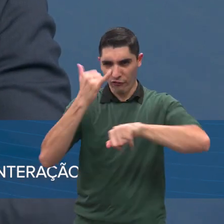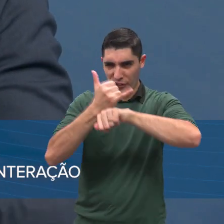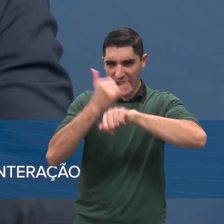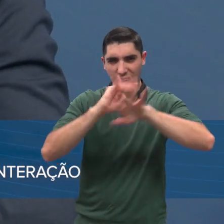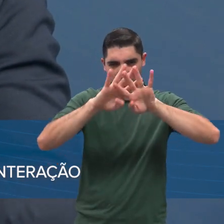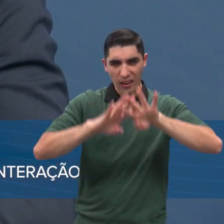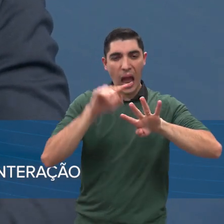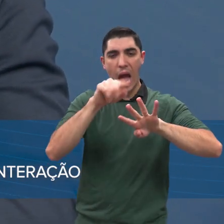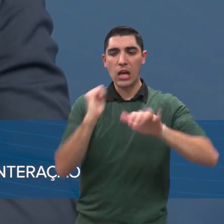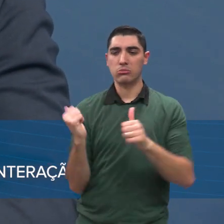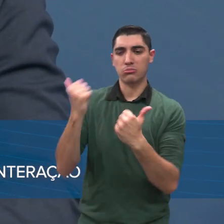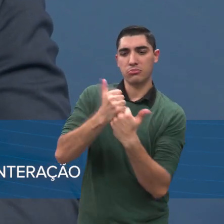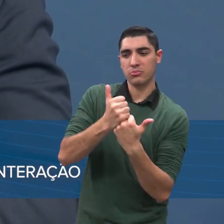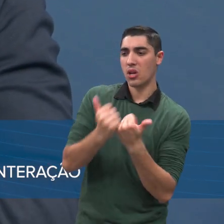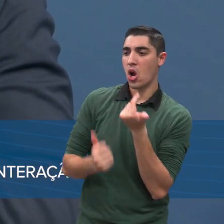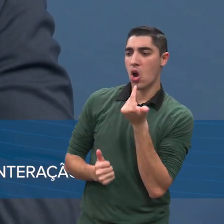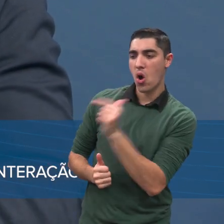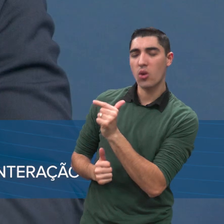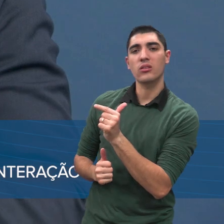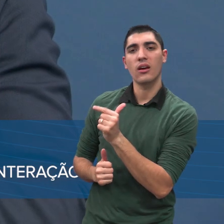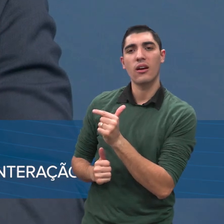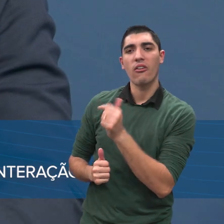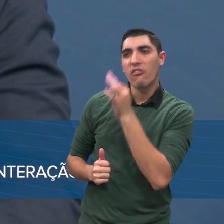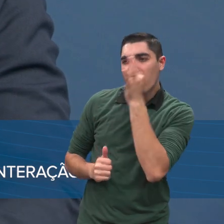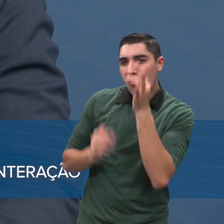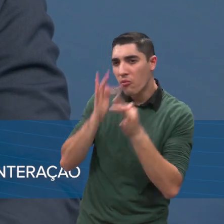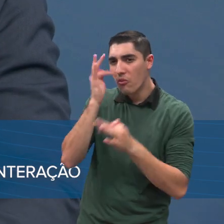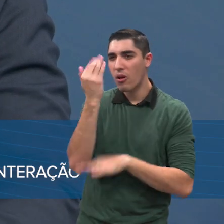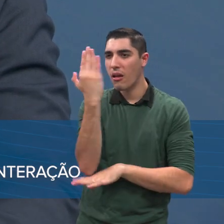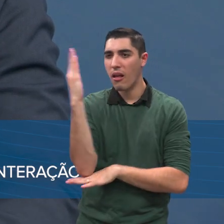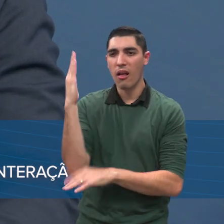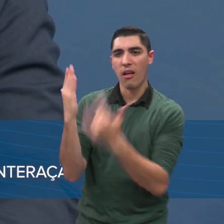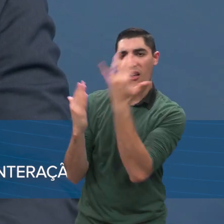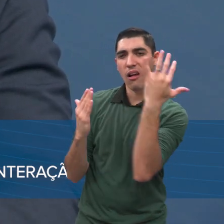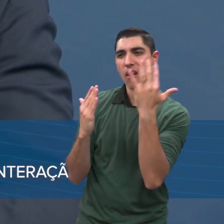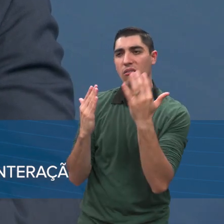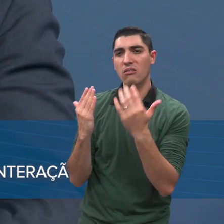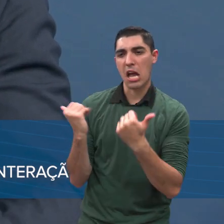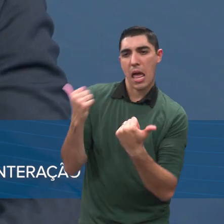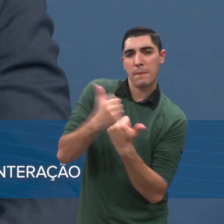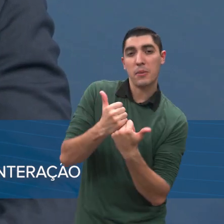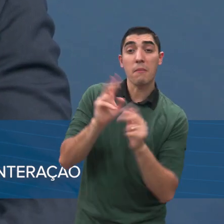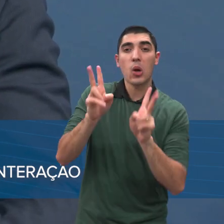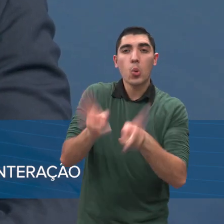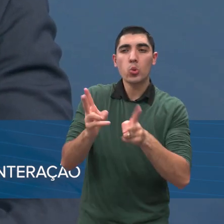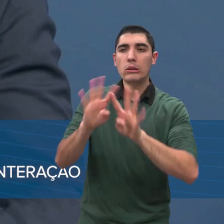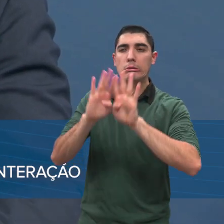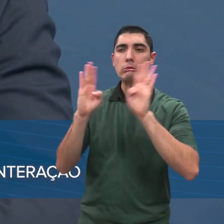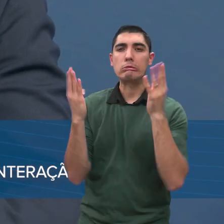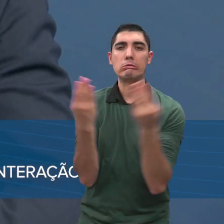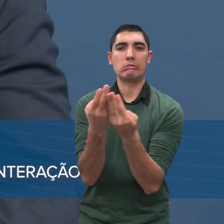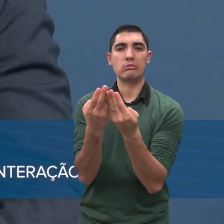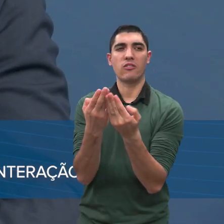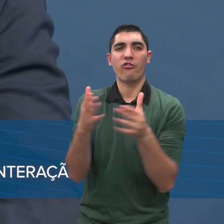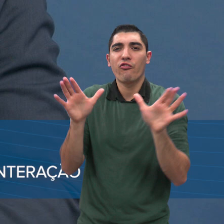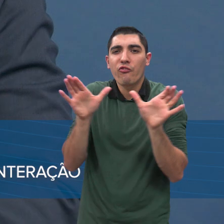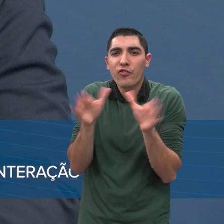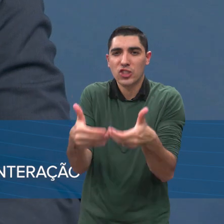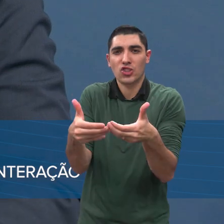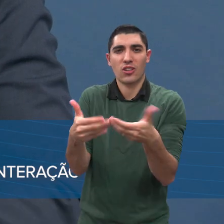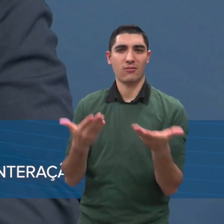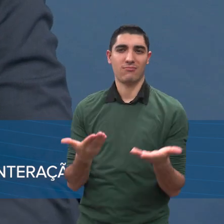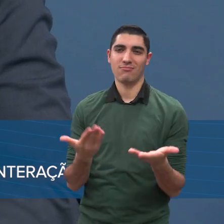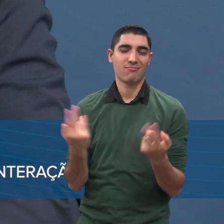esse bloqueio, né? De ferro ou de concreto por planta. Na verdade, a gente tem que integrar,